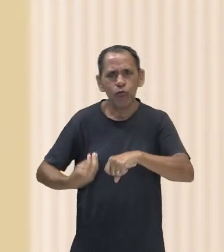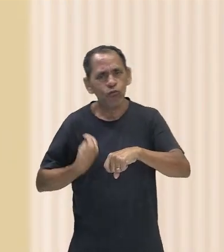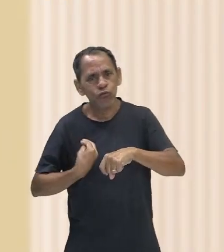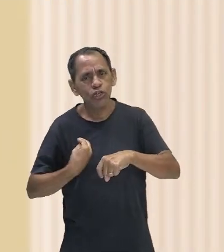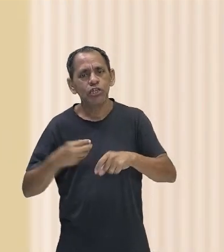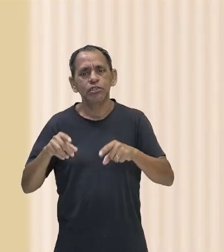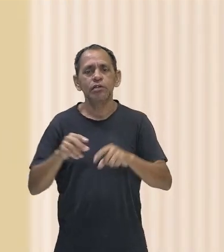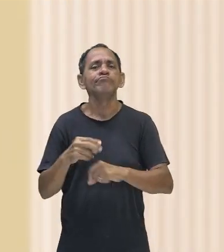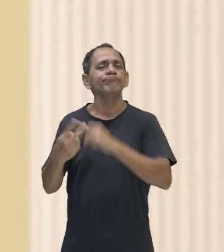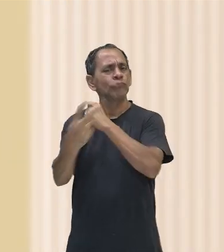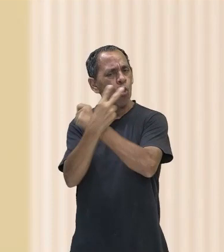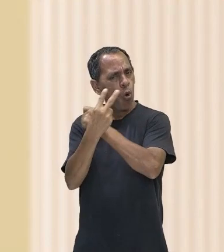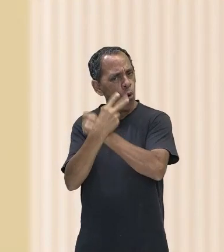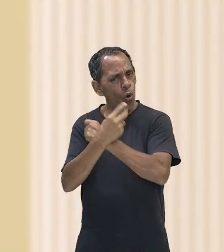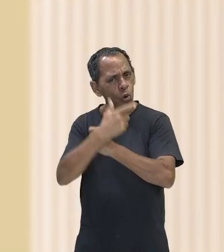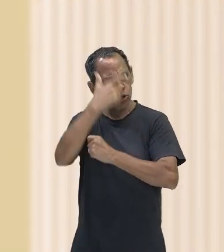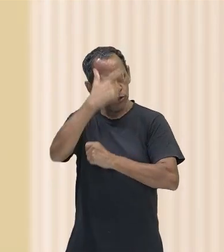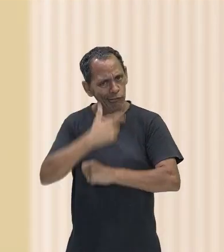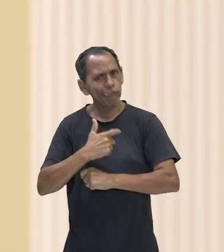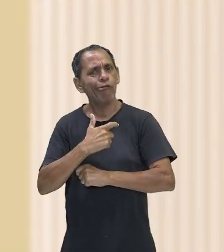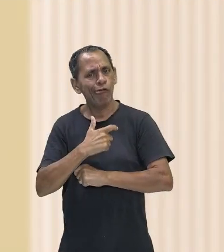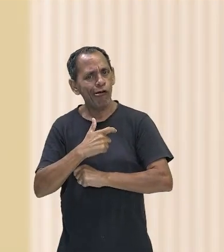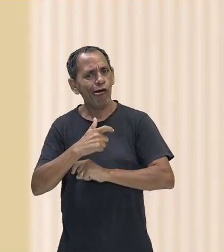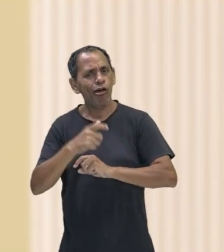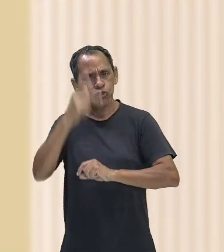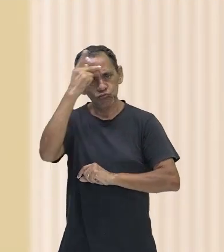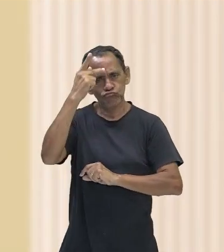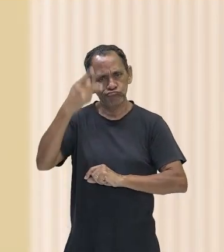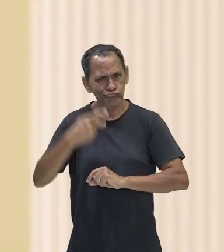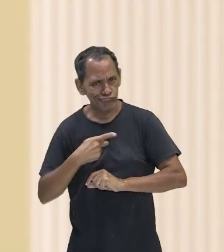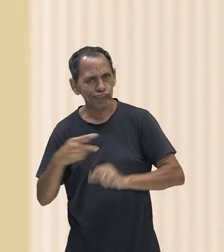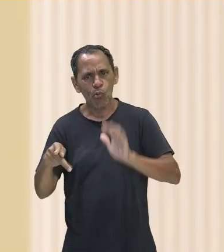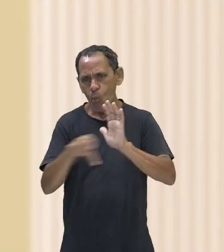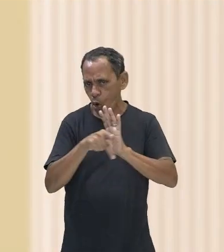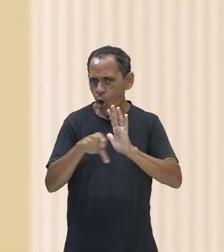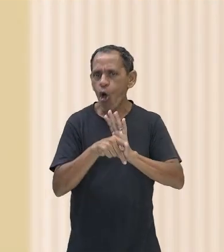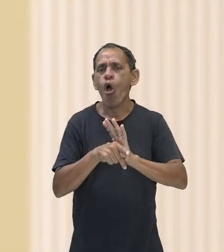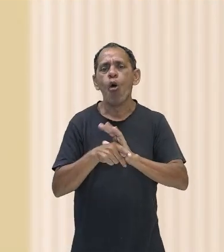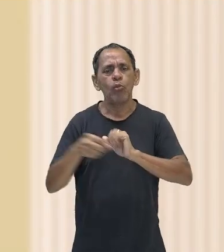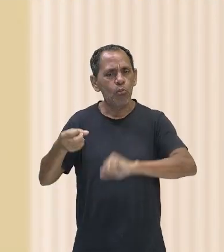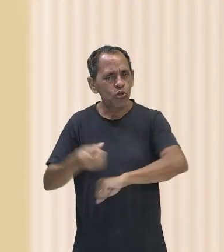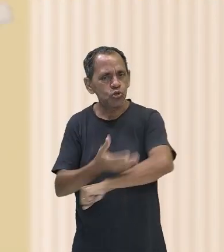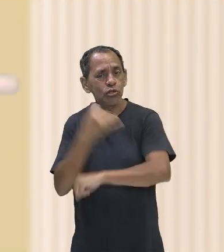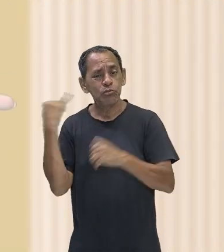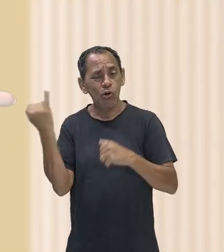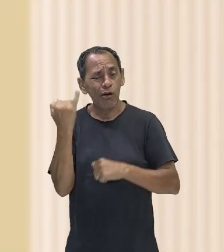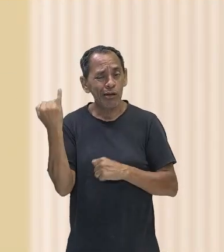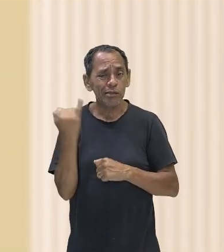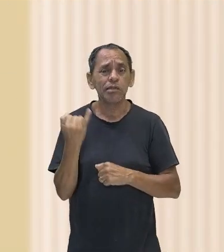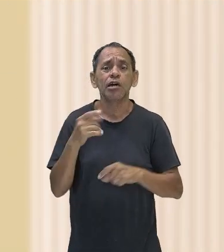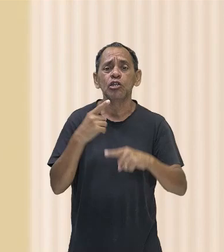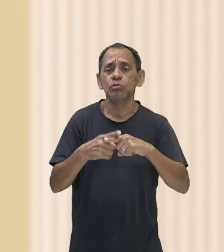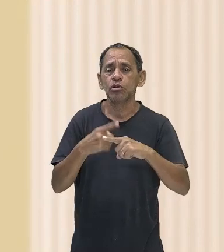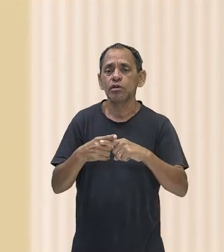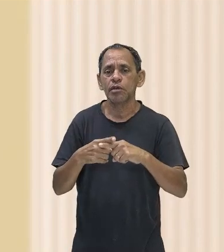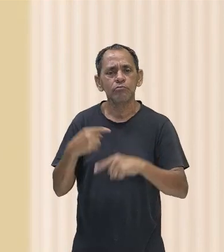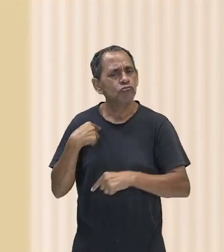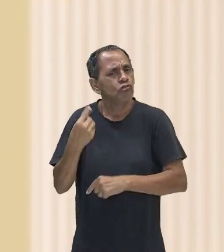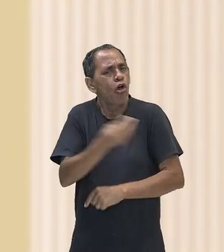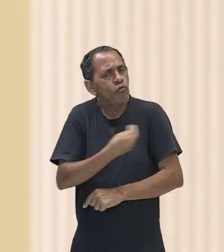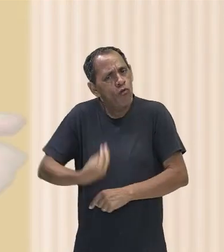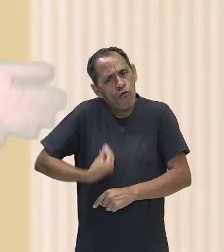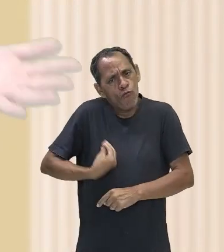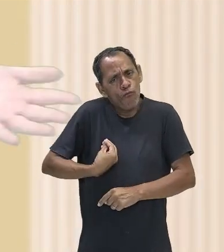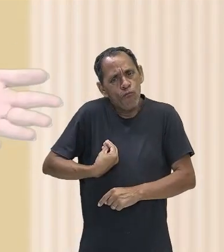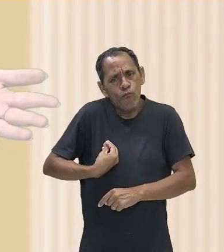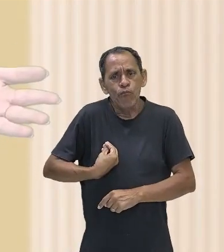Então, cuidar de nós mesmos, cuidar das nossas emoções é importante, porque nós estaremos vivendo com nós